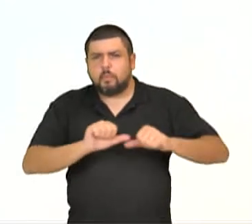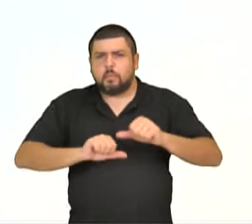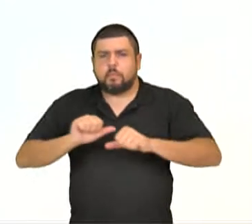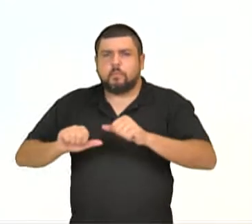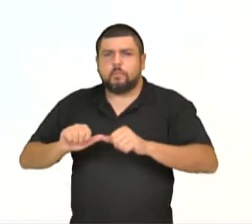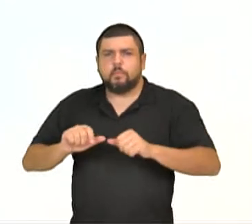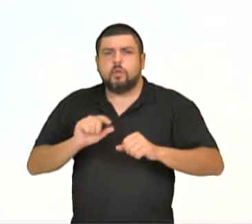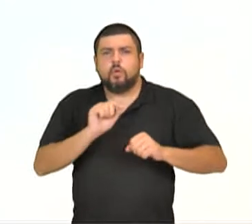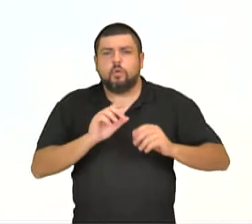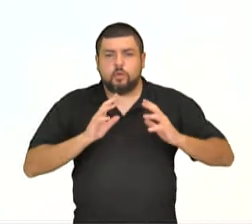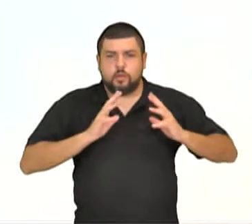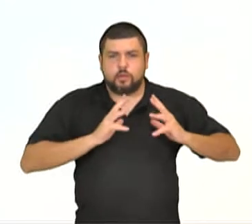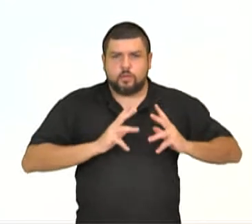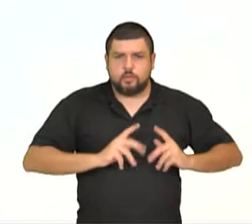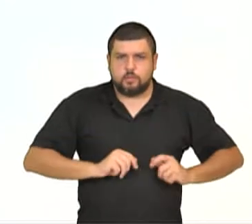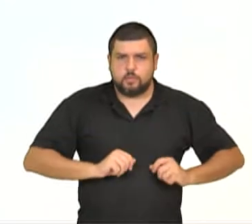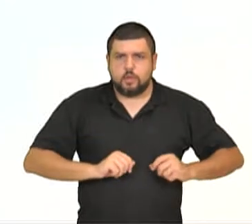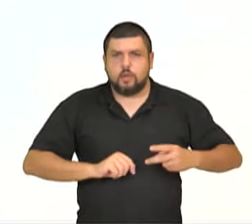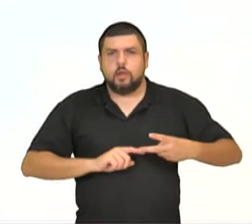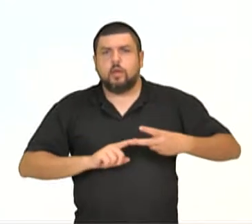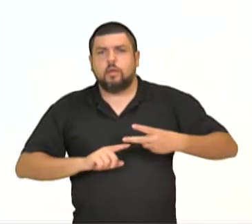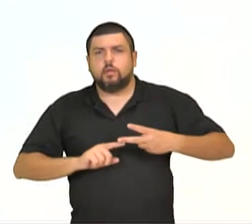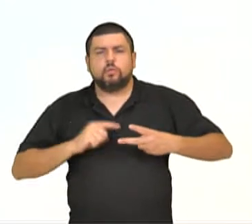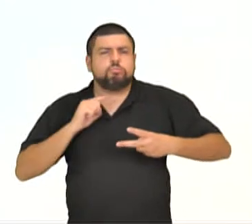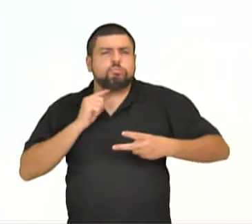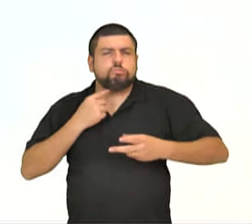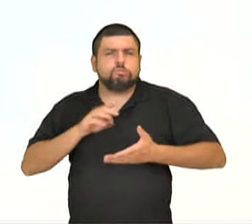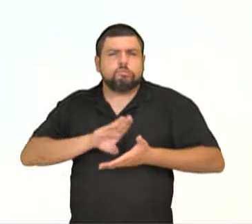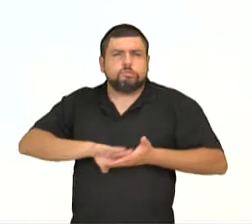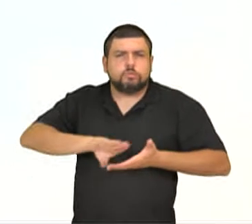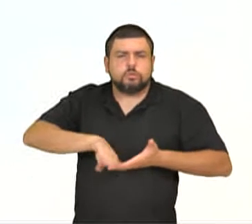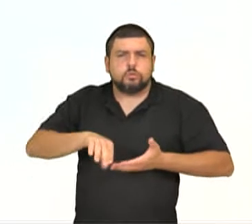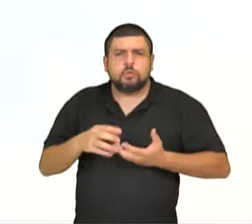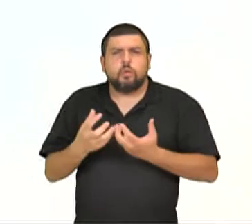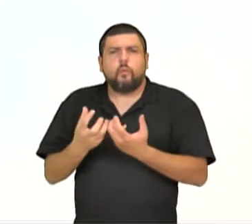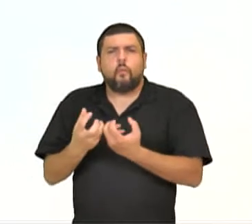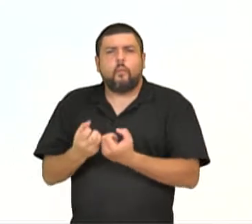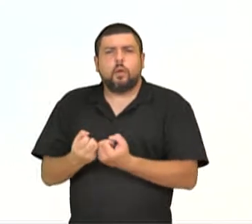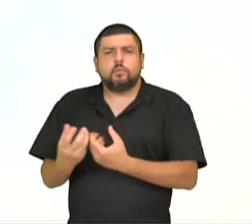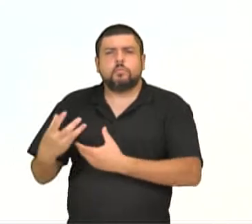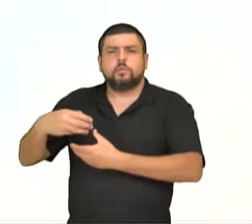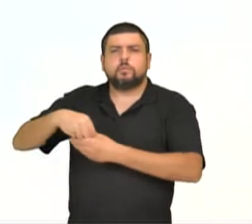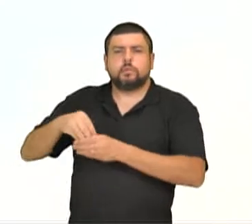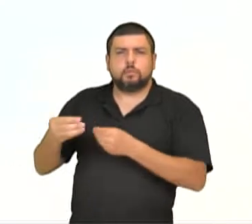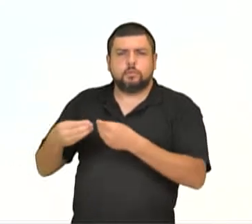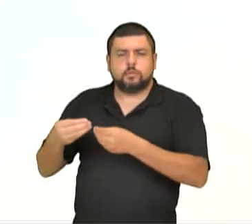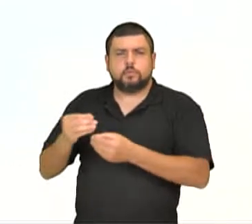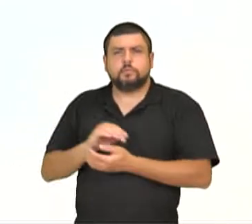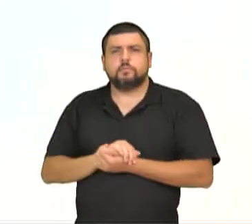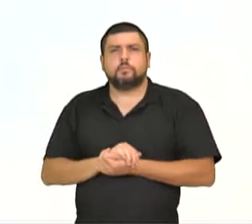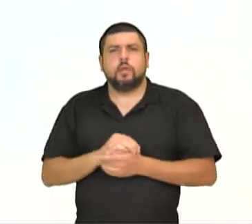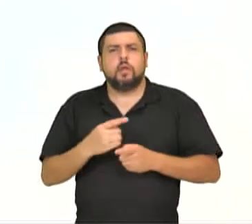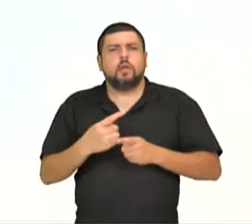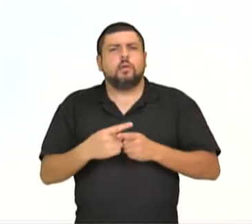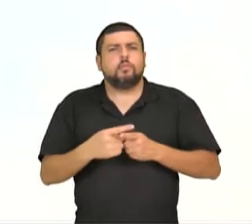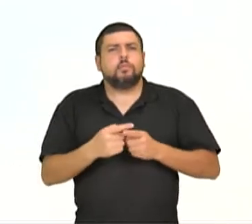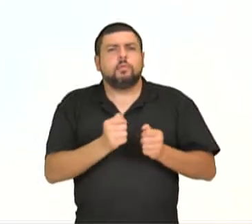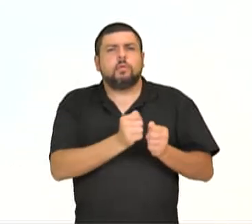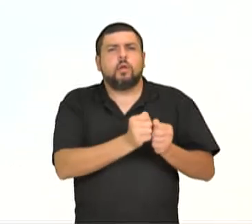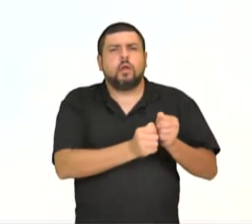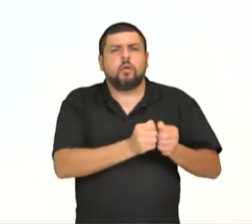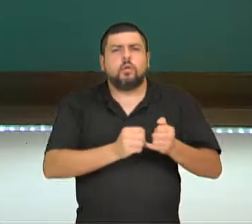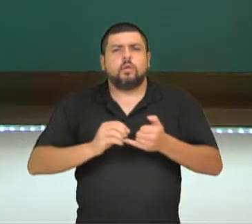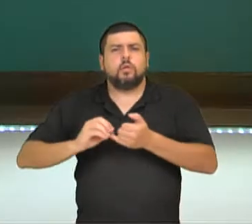limpeza, remoção de partes indesejáveis, secagem e embalagem. Por que o arroz e o feijão fazem parte do grupo